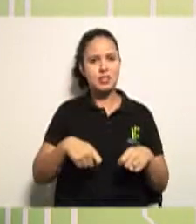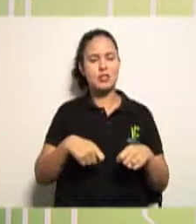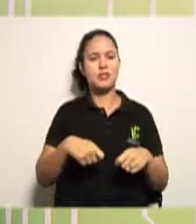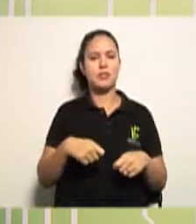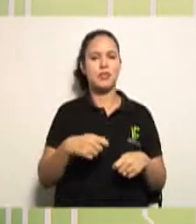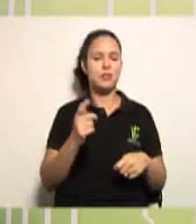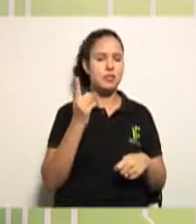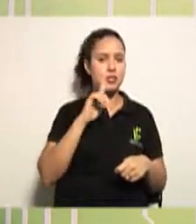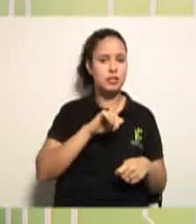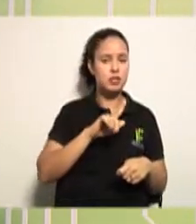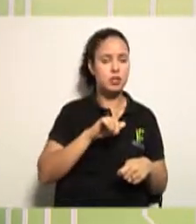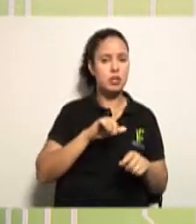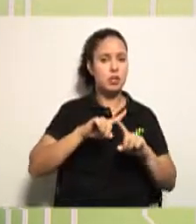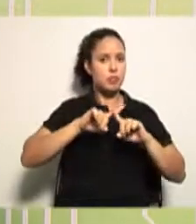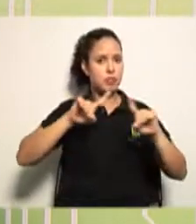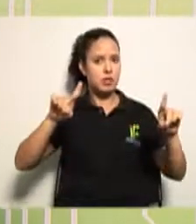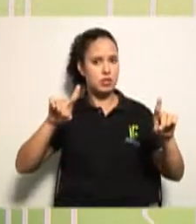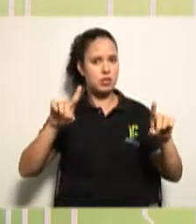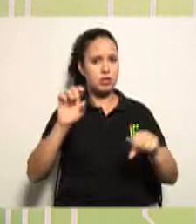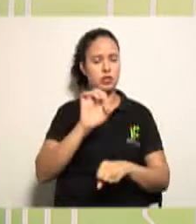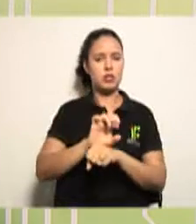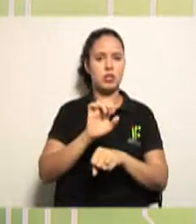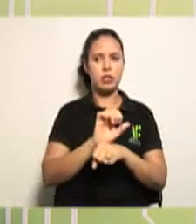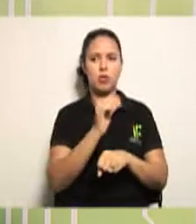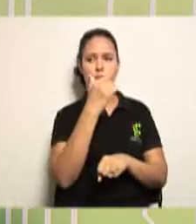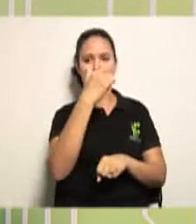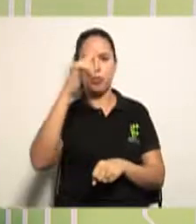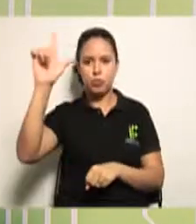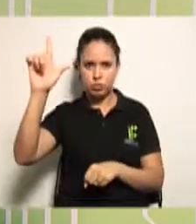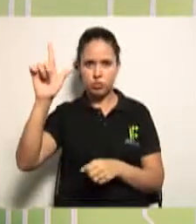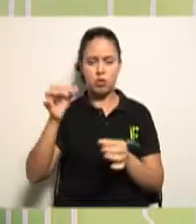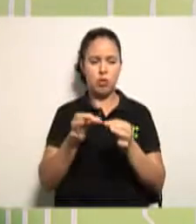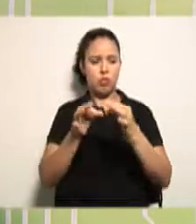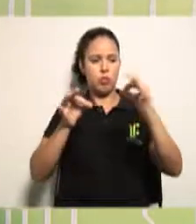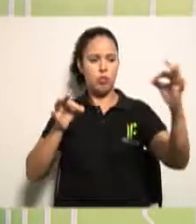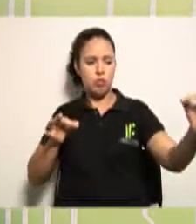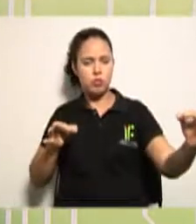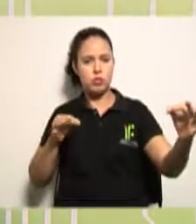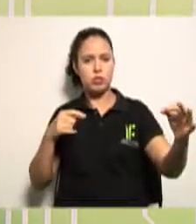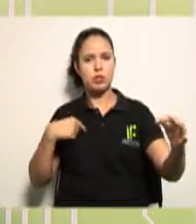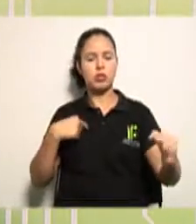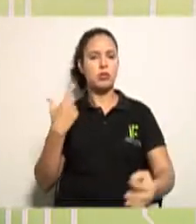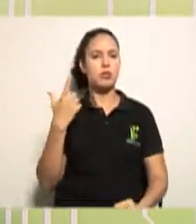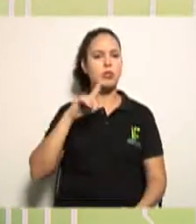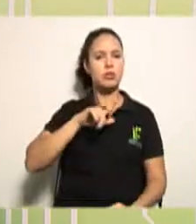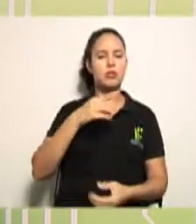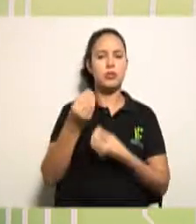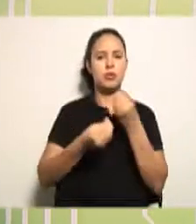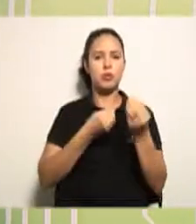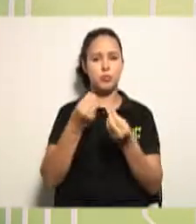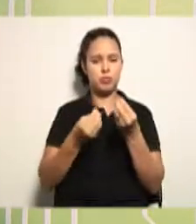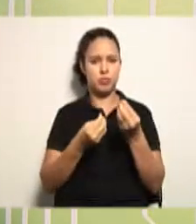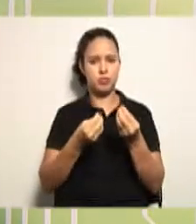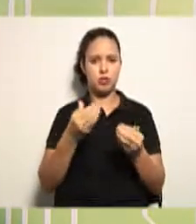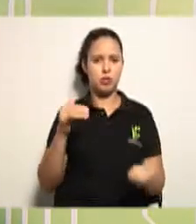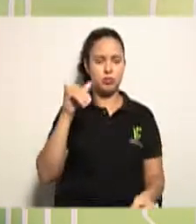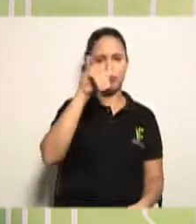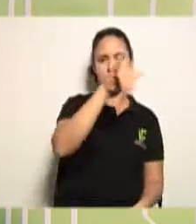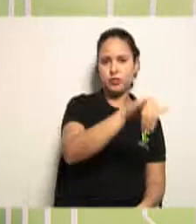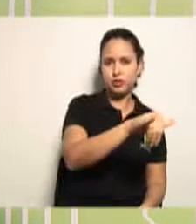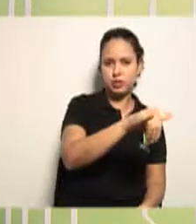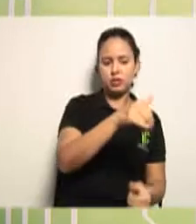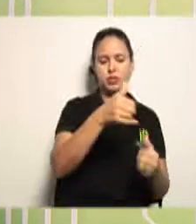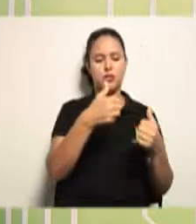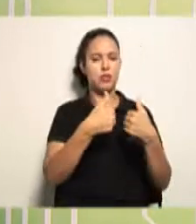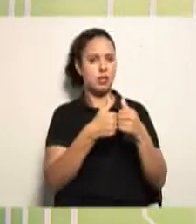local. Mas às vezes se é em um outro estado, aí eu preciso analisar ônibus, carro próprio ou voo de avião.